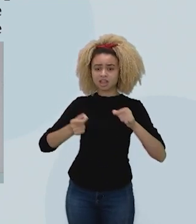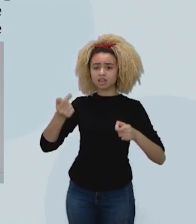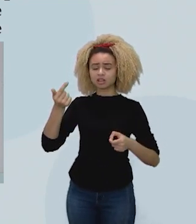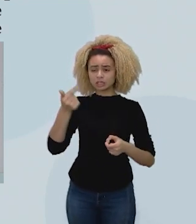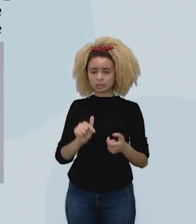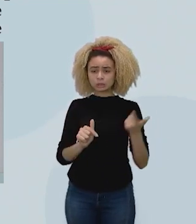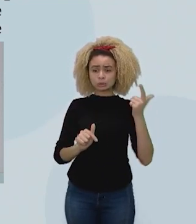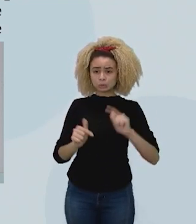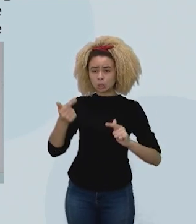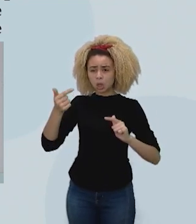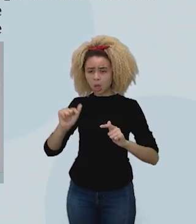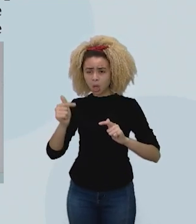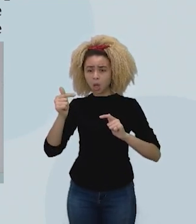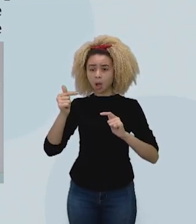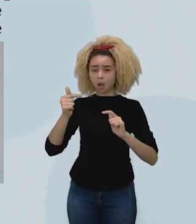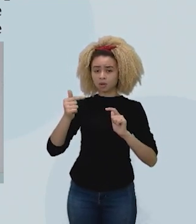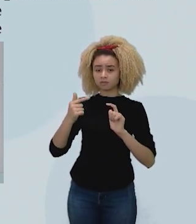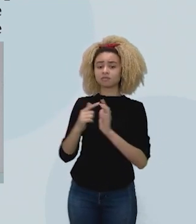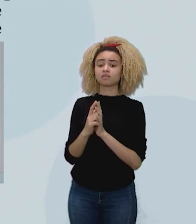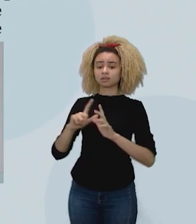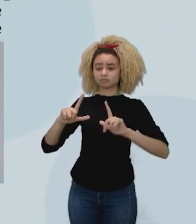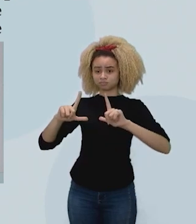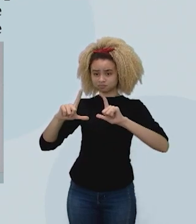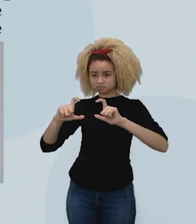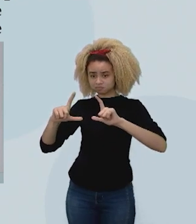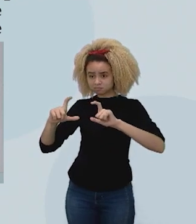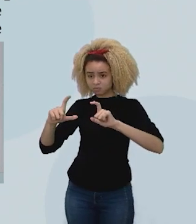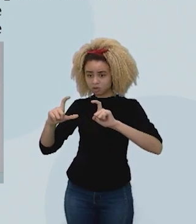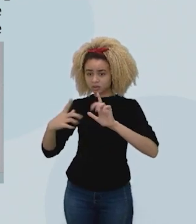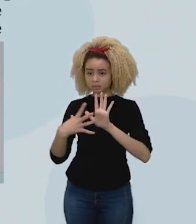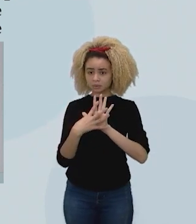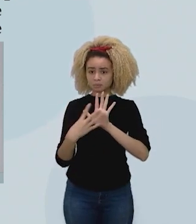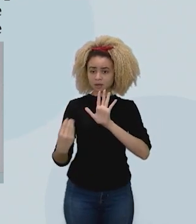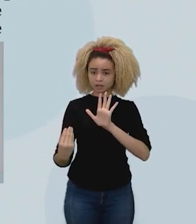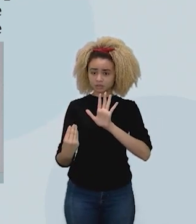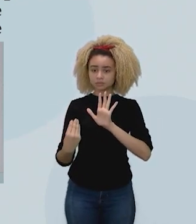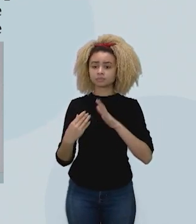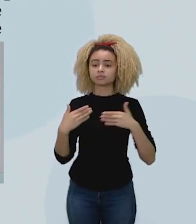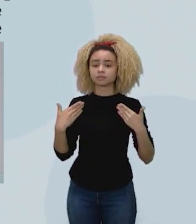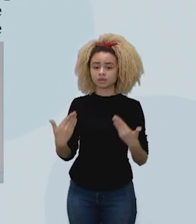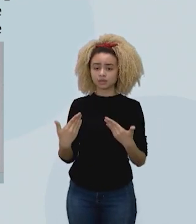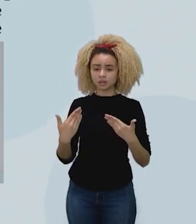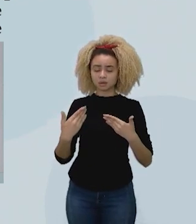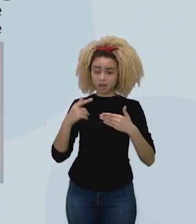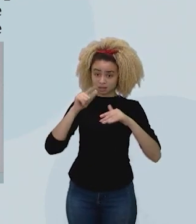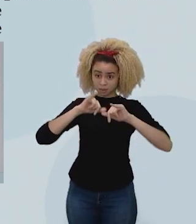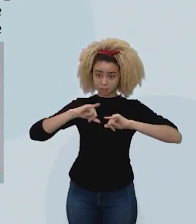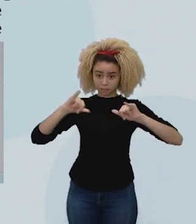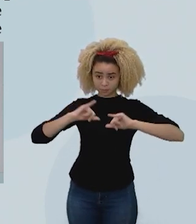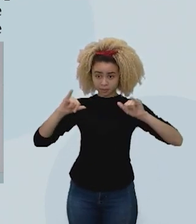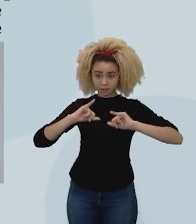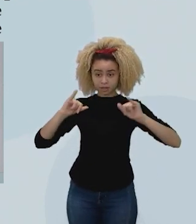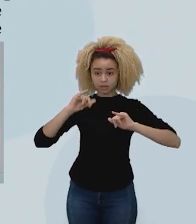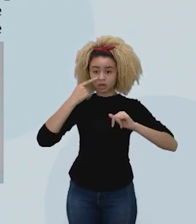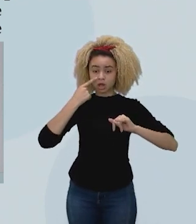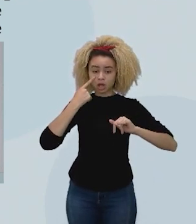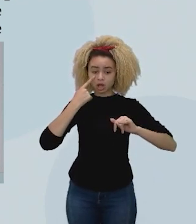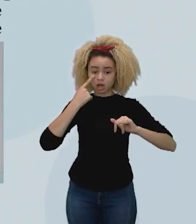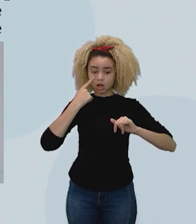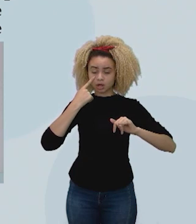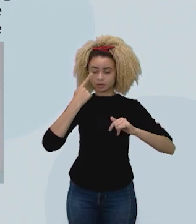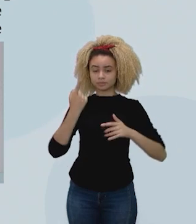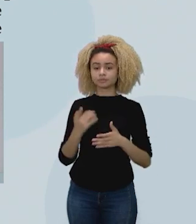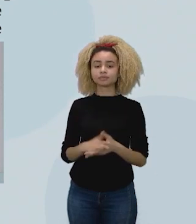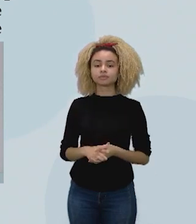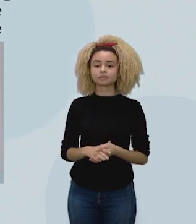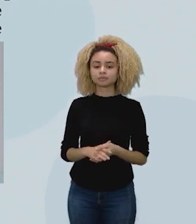repetição de imagens. Olha só, ele pega, né, justamente essa questão da propaganda, olha aqui, ó, nessa obra que a gente está colocando